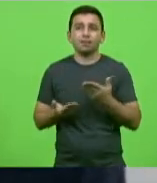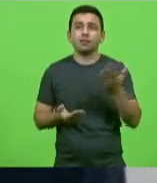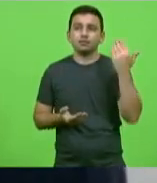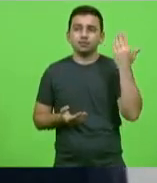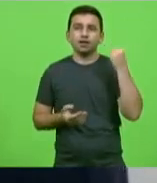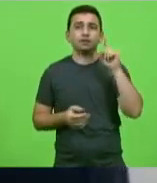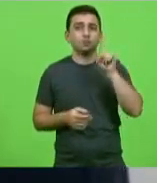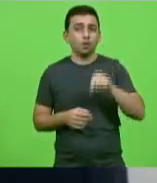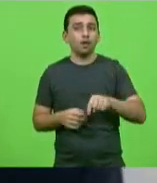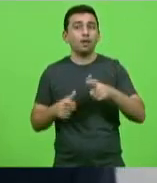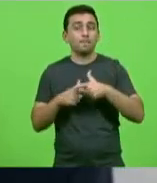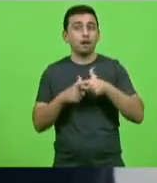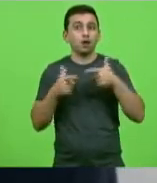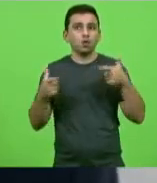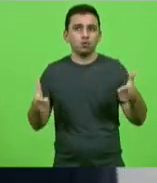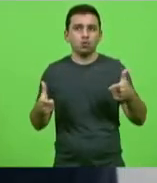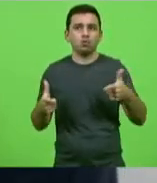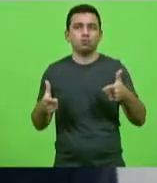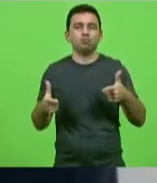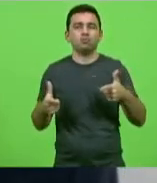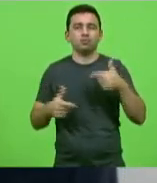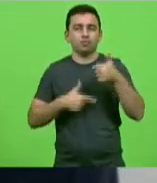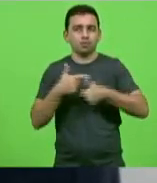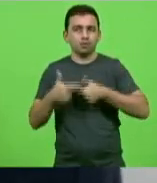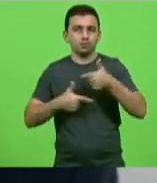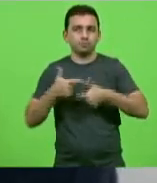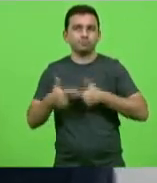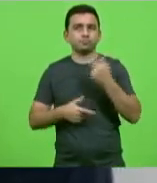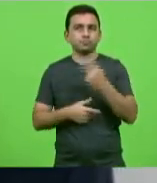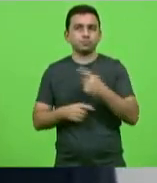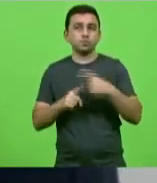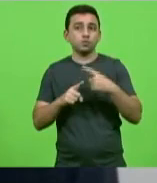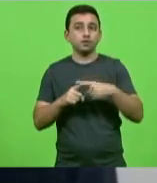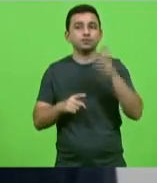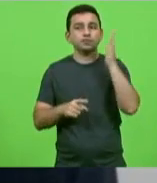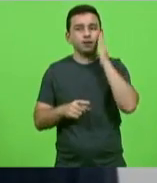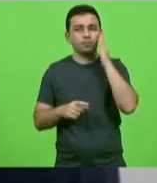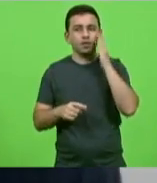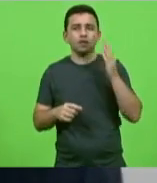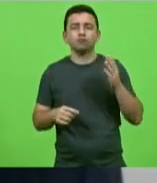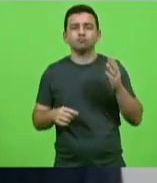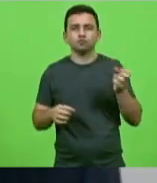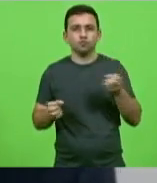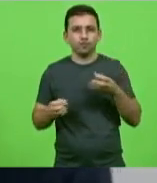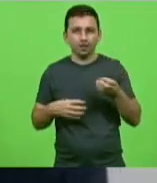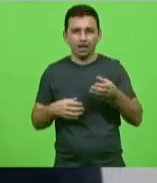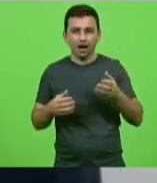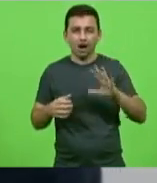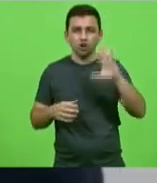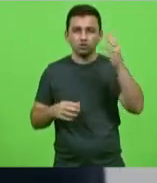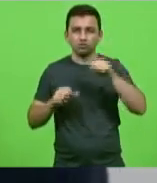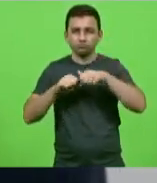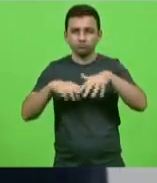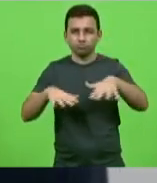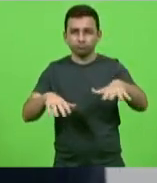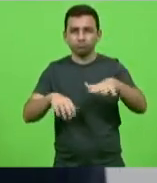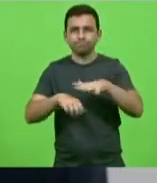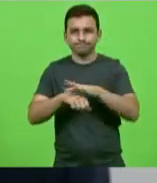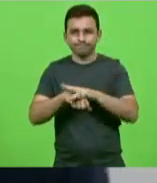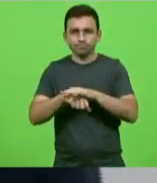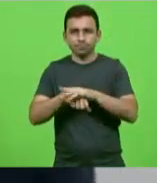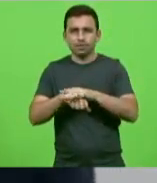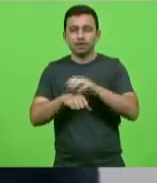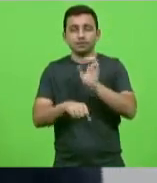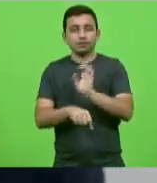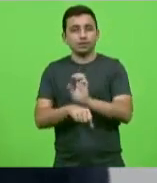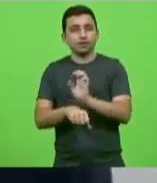a aspiração maior naquele momento, uma vez que se sabia que, diante da novidade do quadro pandêmico, o Estado de Santa